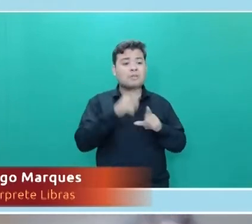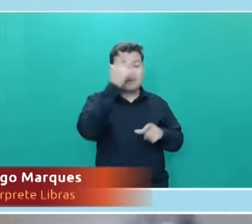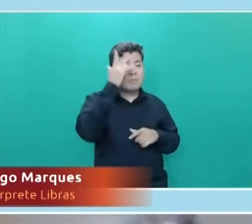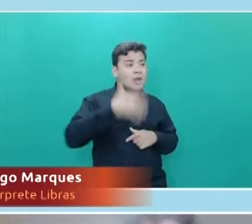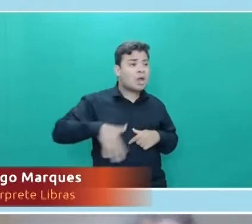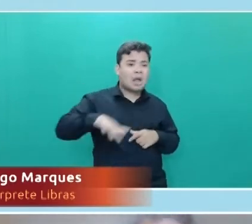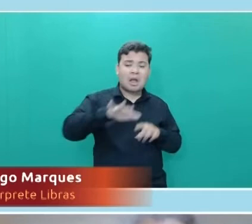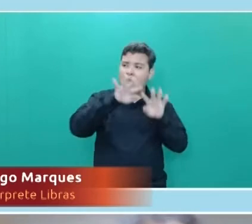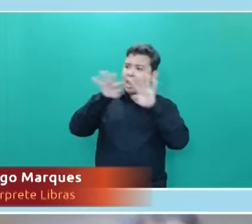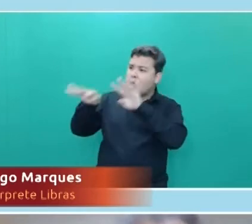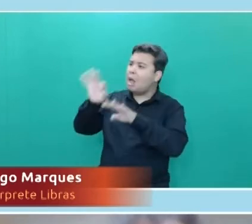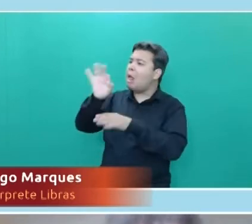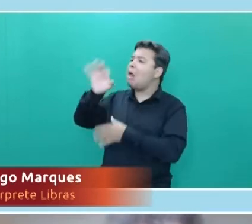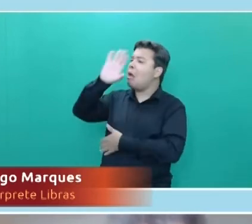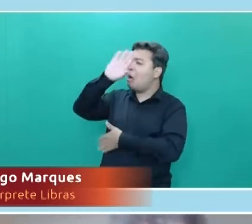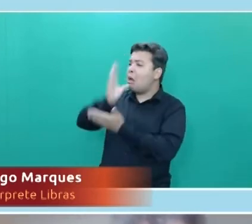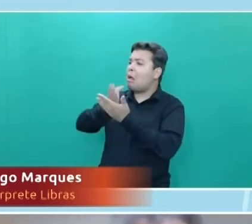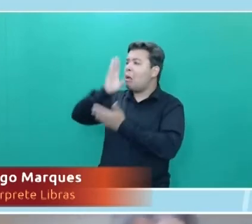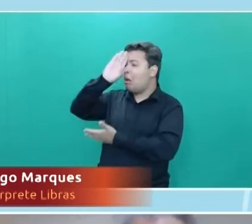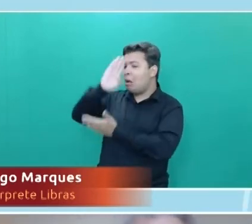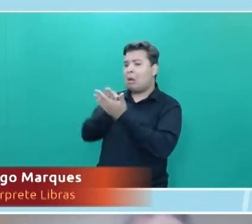nessa narrativa,